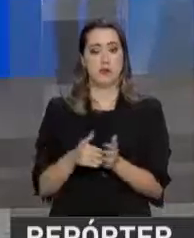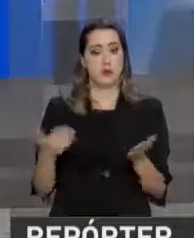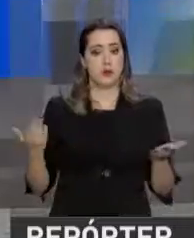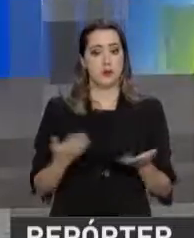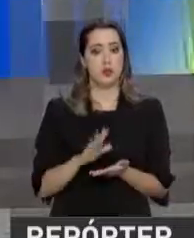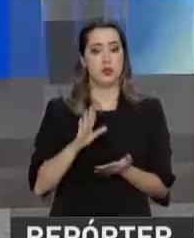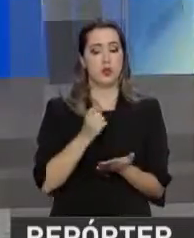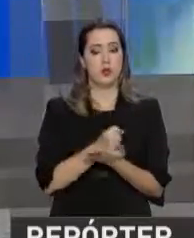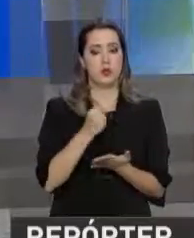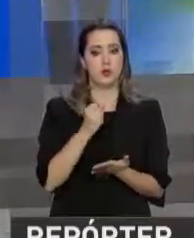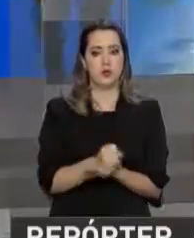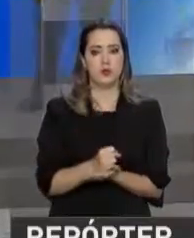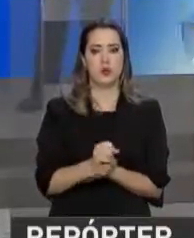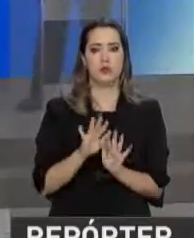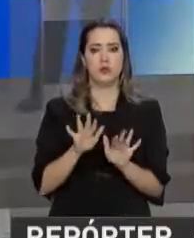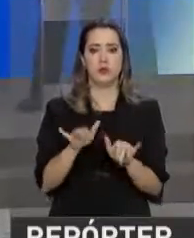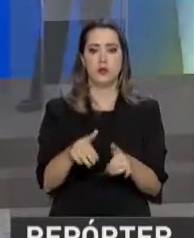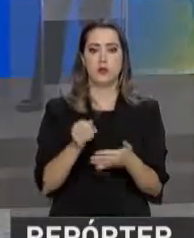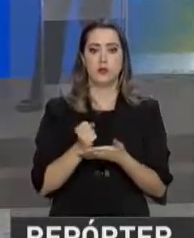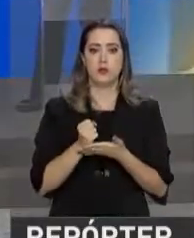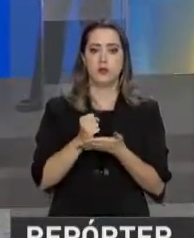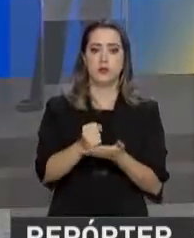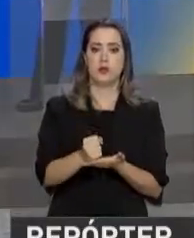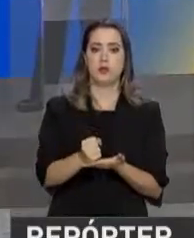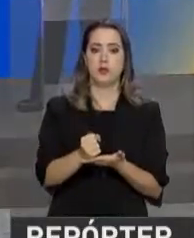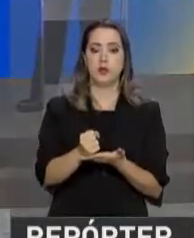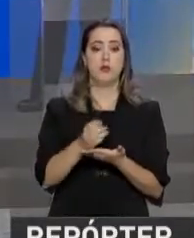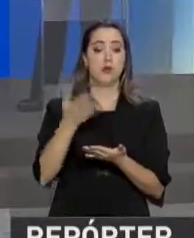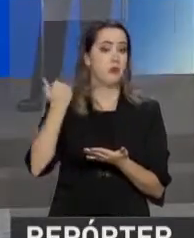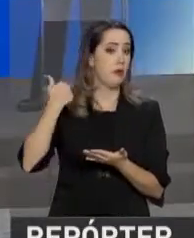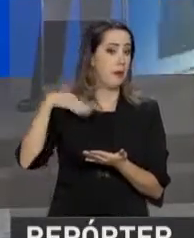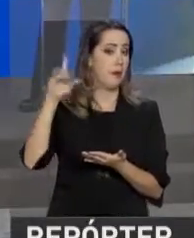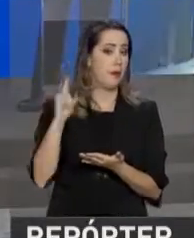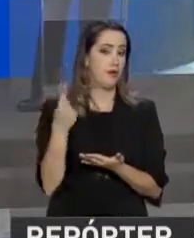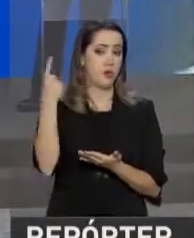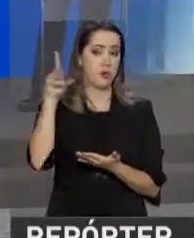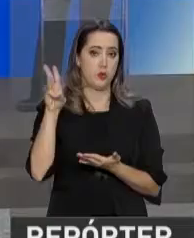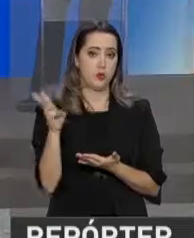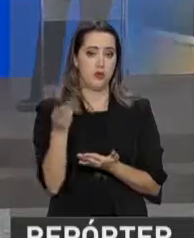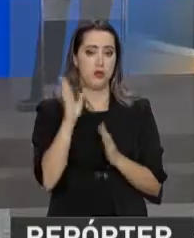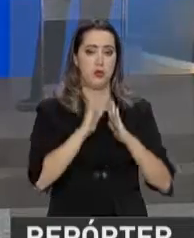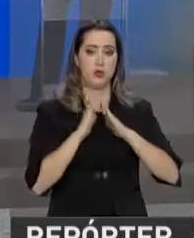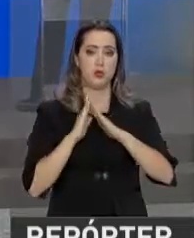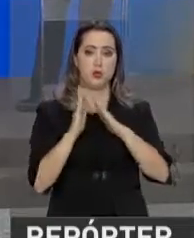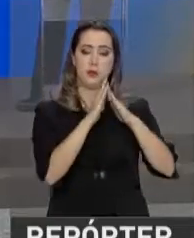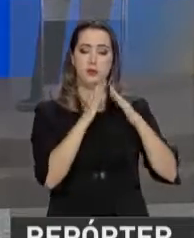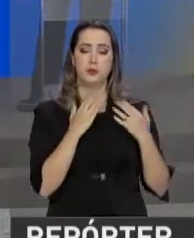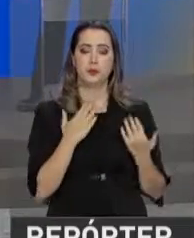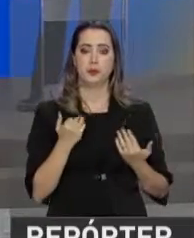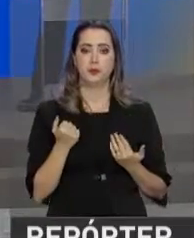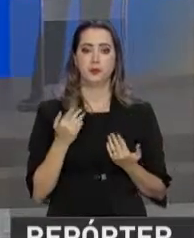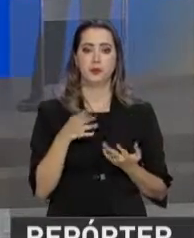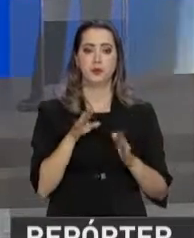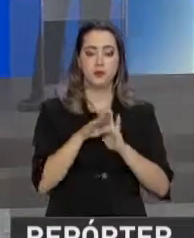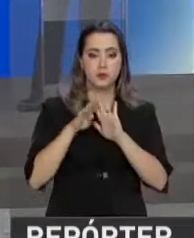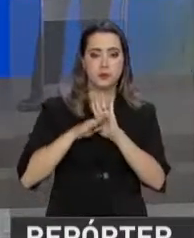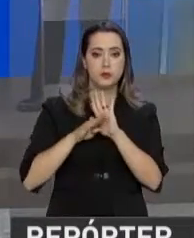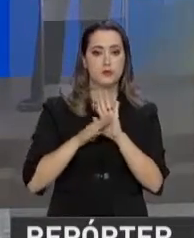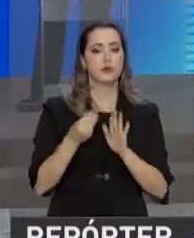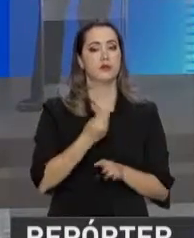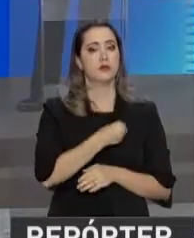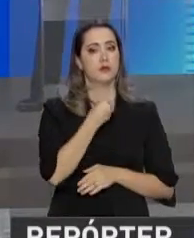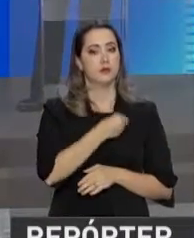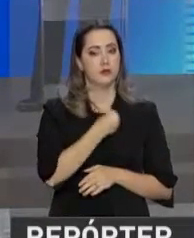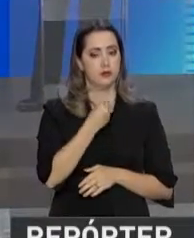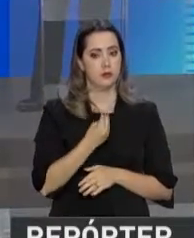contratadas concluídas e entregues mais de 1 milhão de moradias do programa minha casa